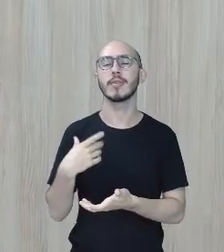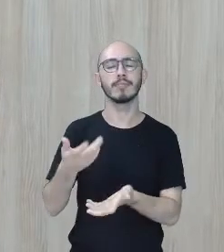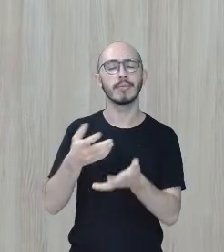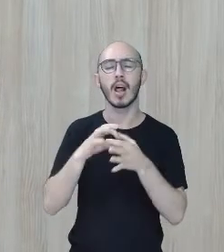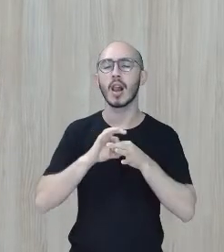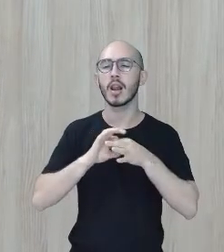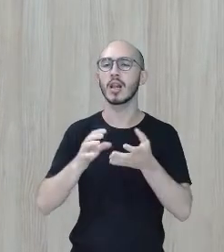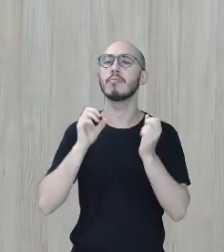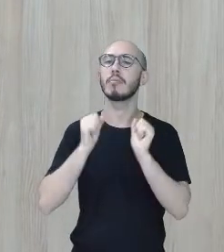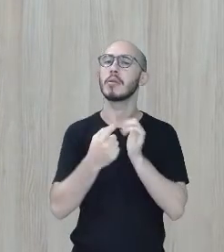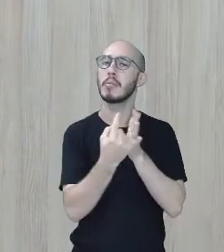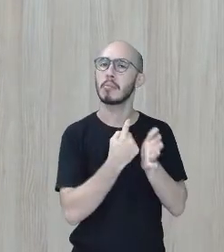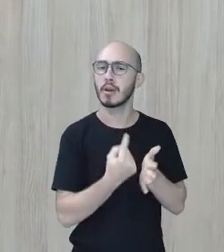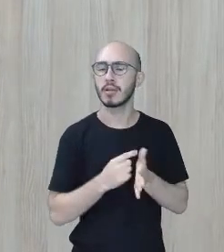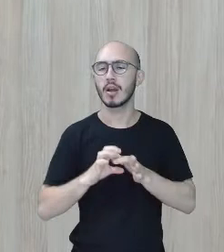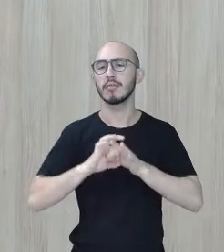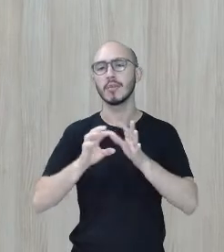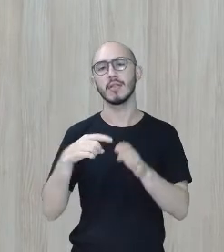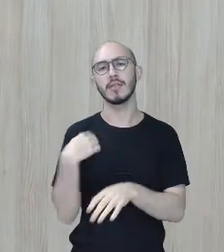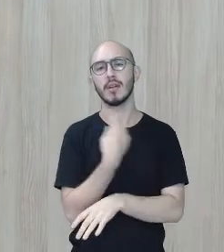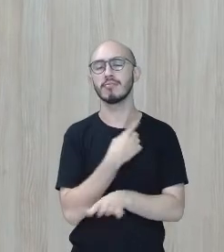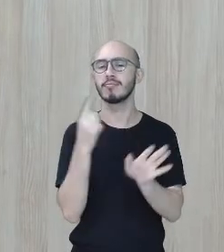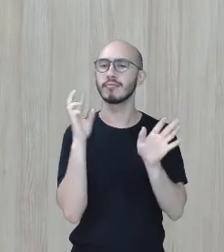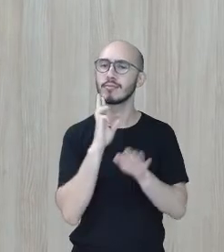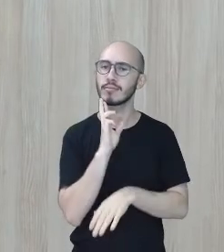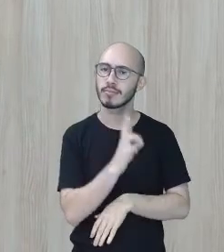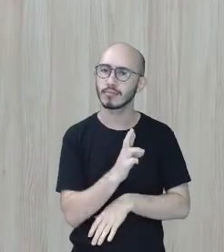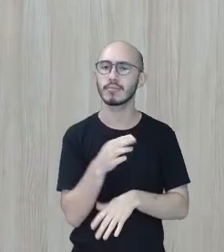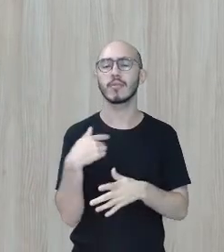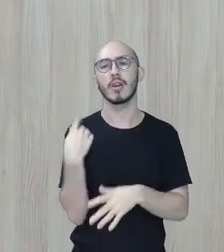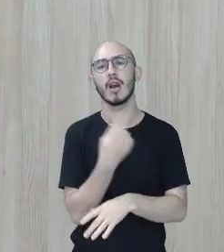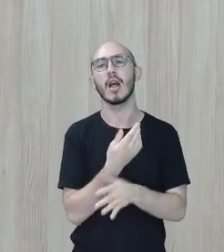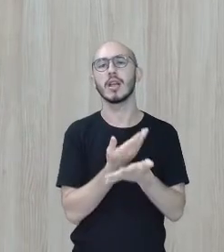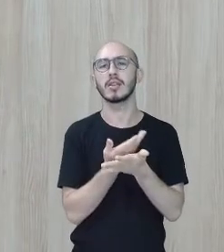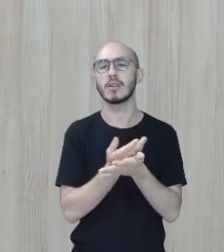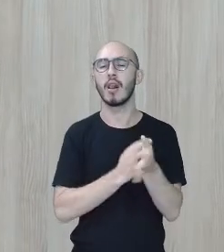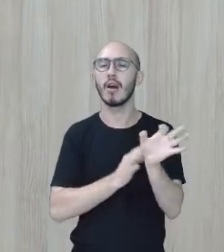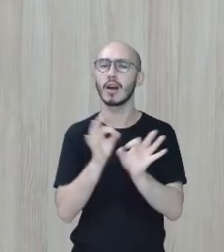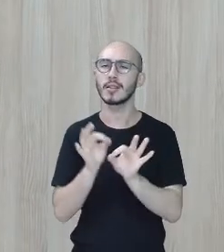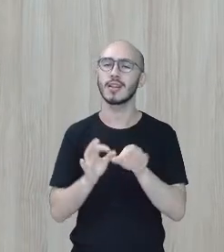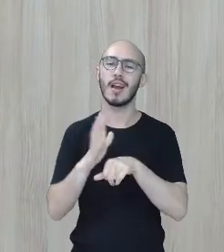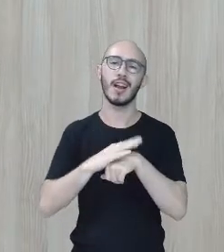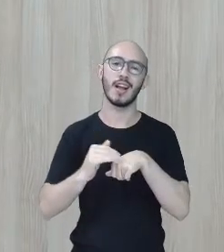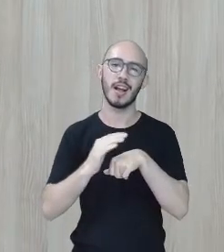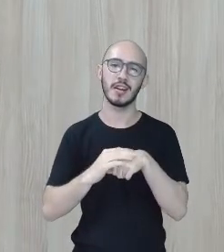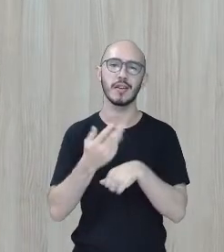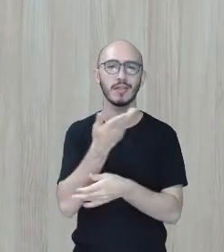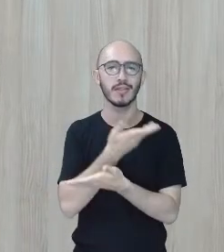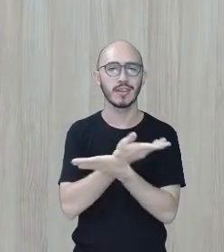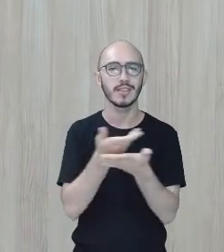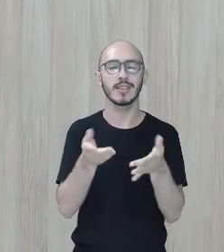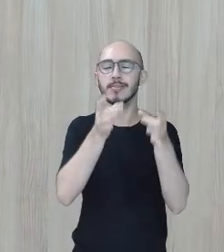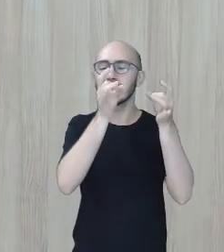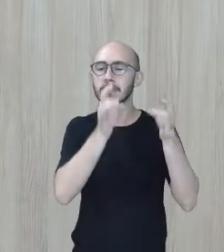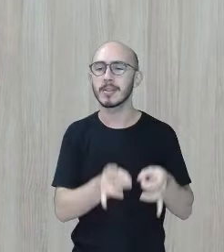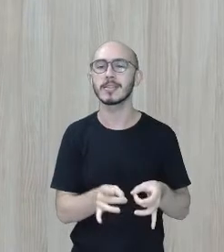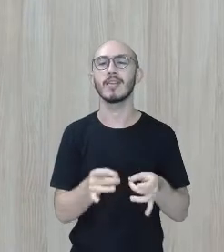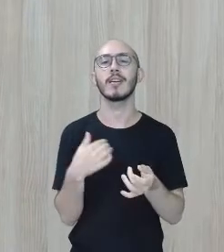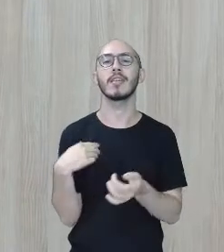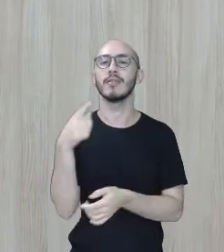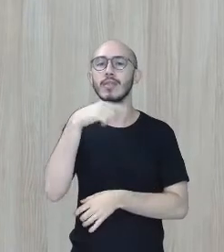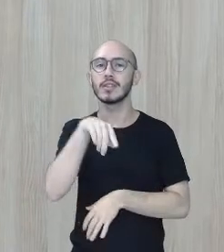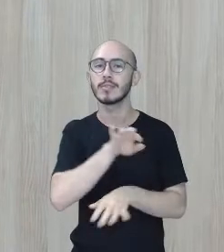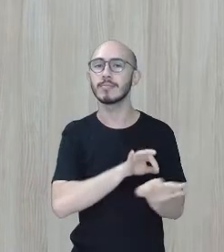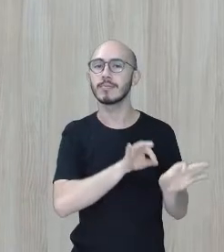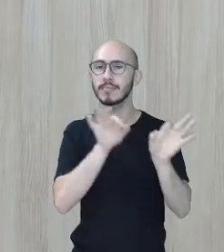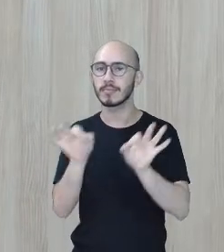tirar todas as dúvidas. E nossas aulas, elas são preparadas com muito carinho para vocês, pensando especialmente em vocês que estão